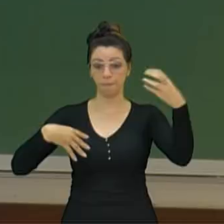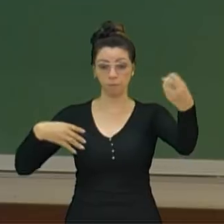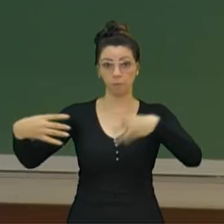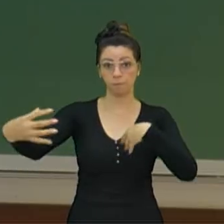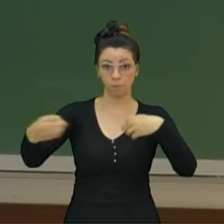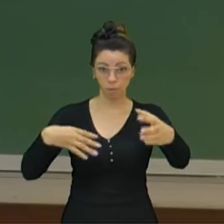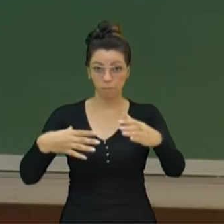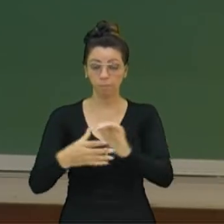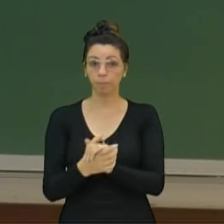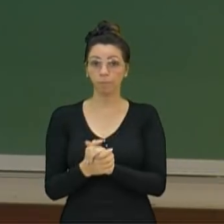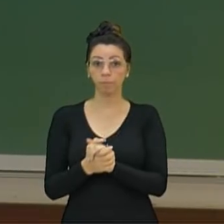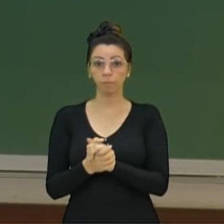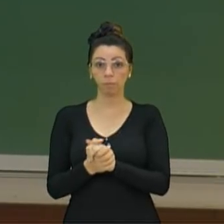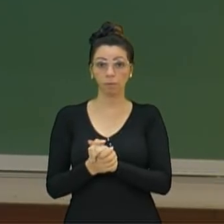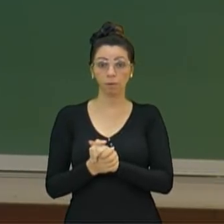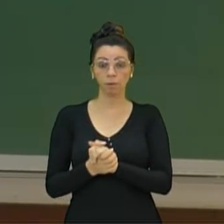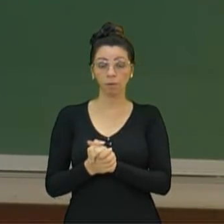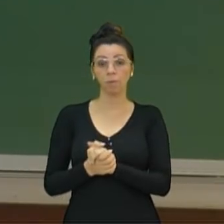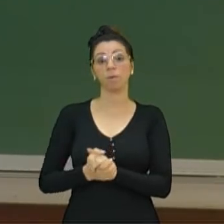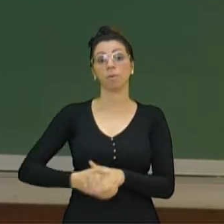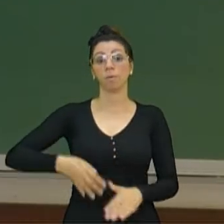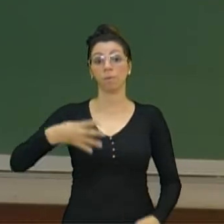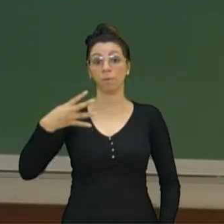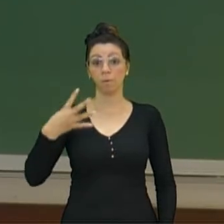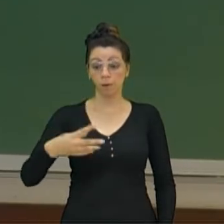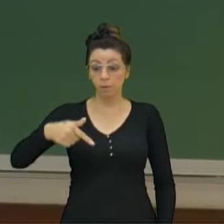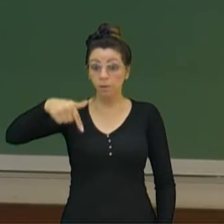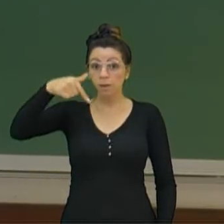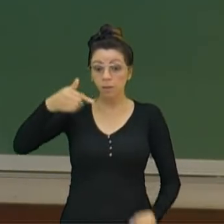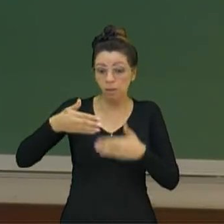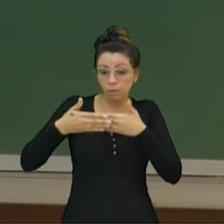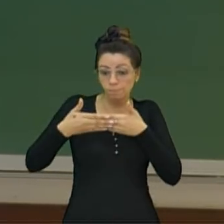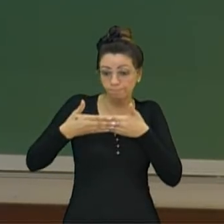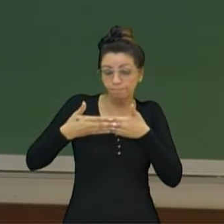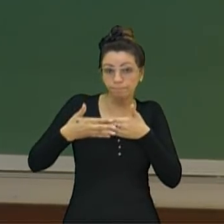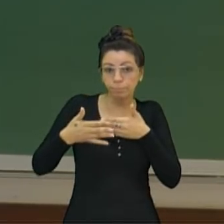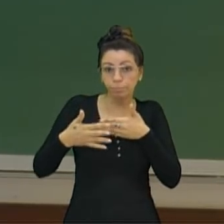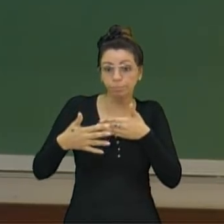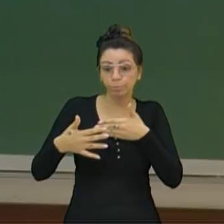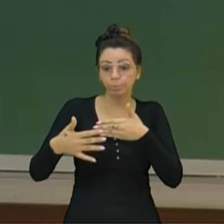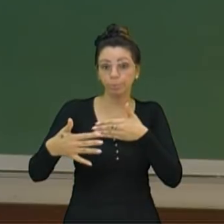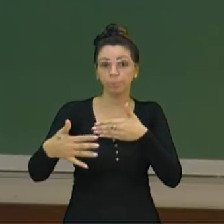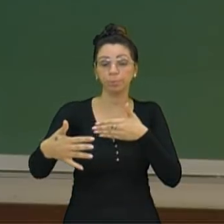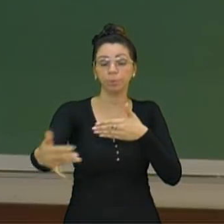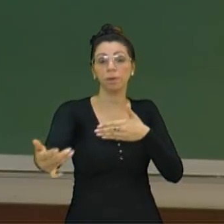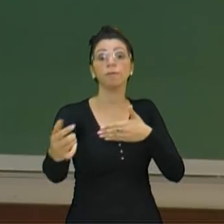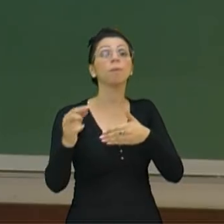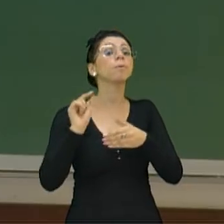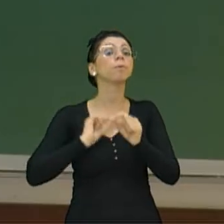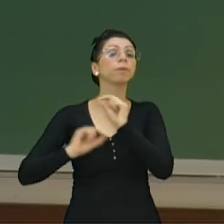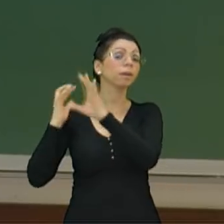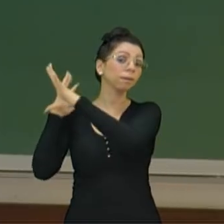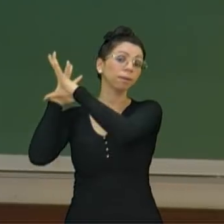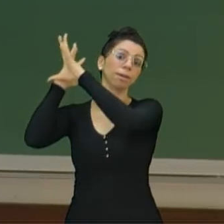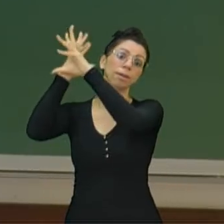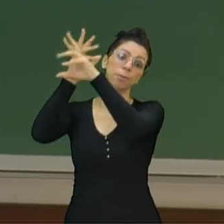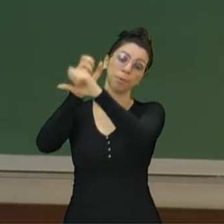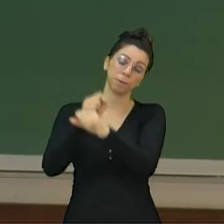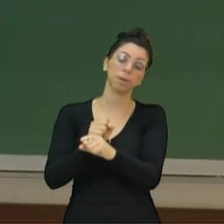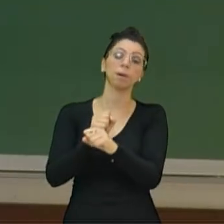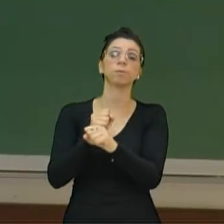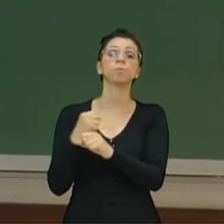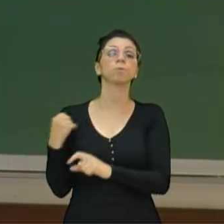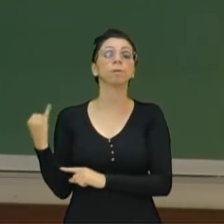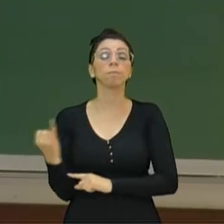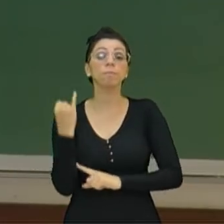vocês. A partir da aula 47 de hoje e mais algumas, nós vamos relembrar aquilo que é